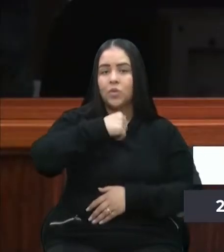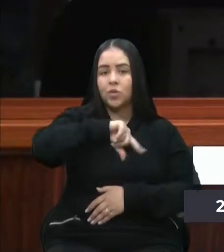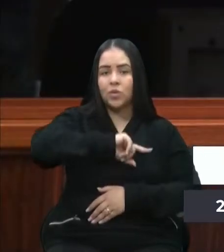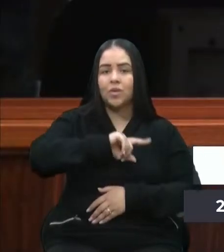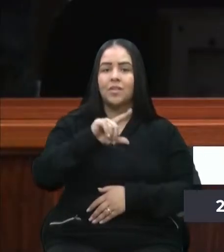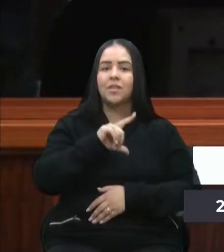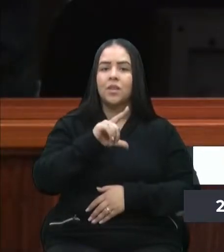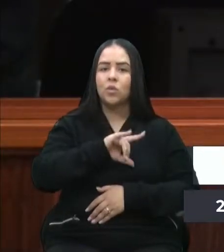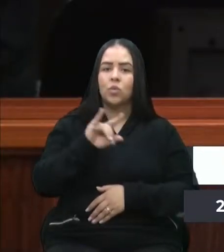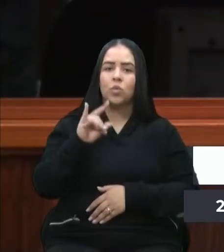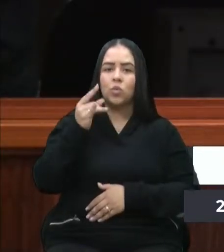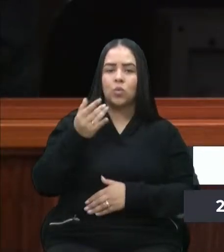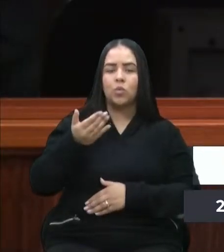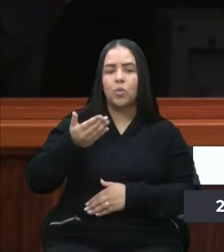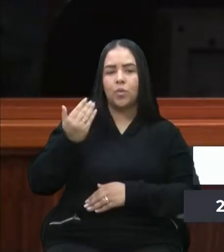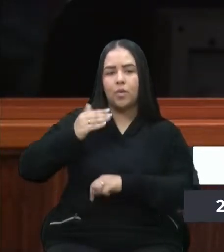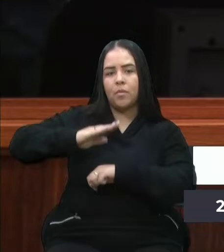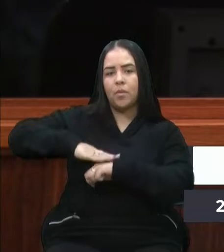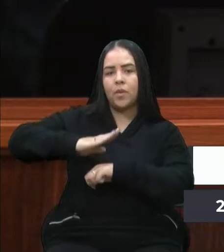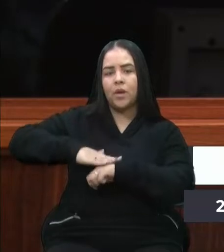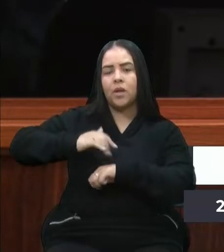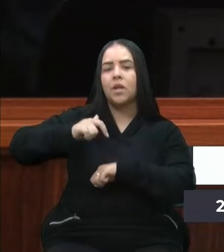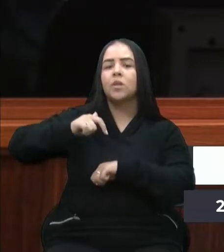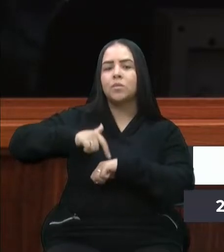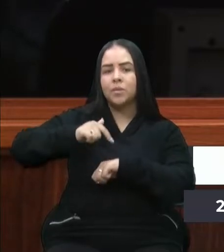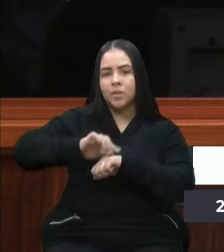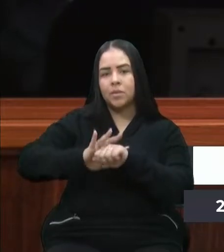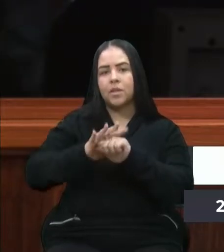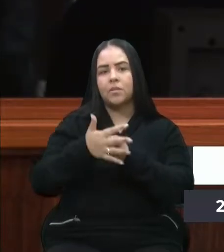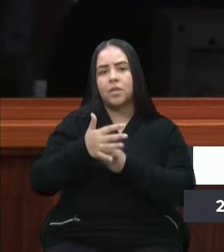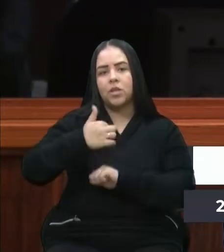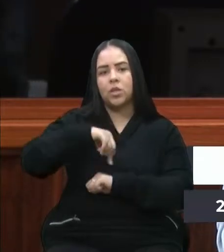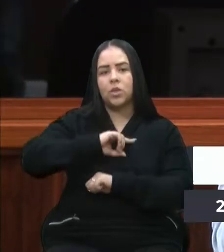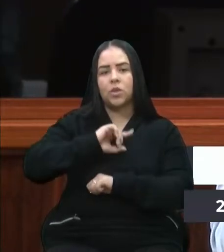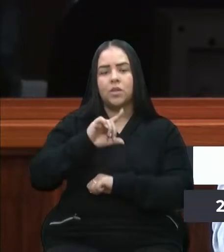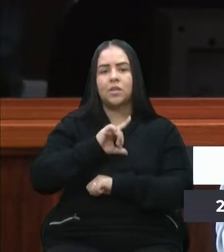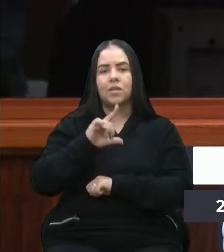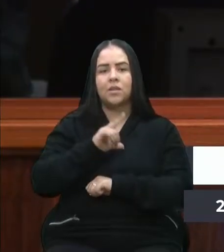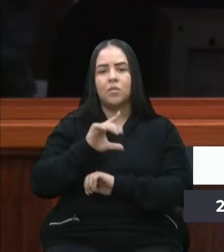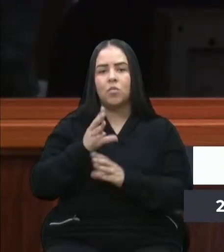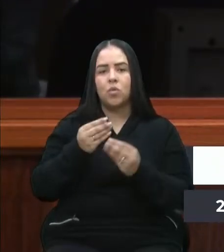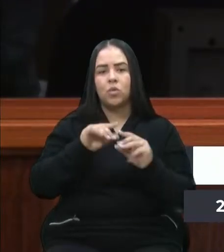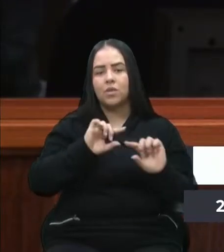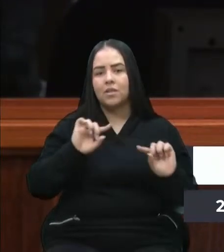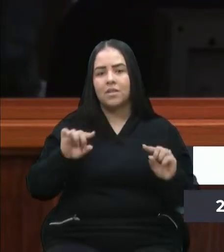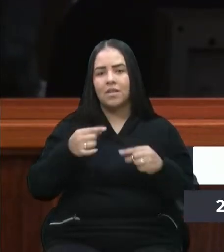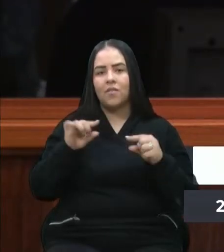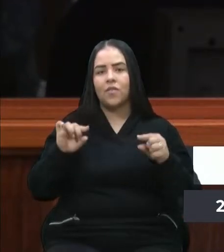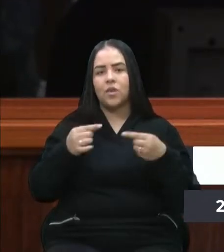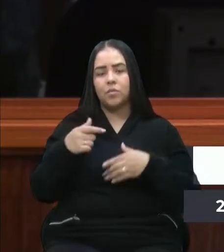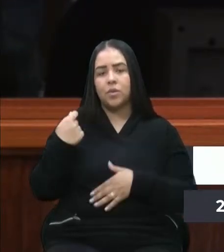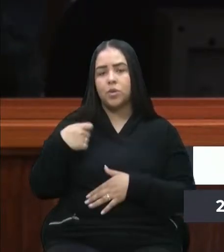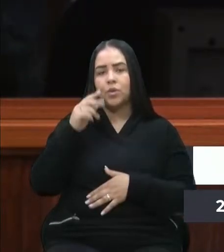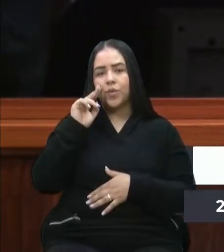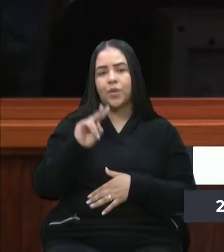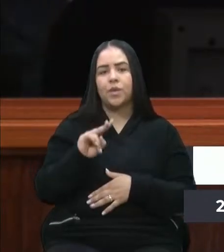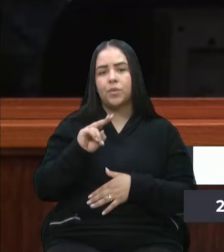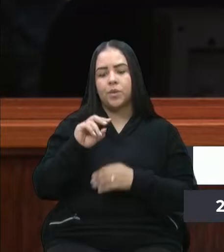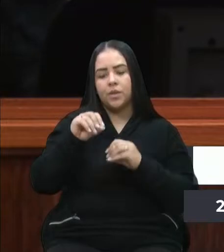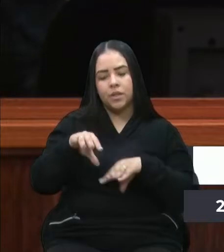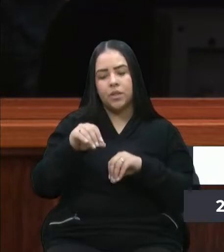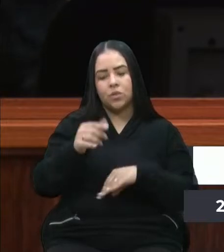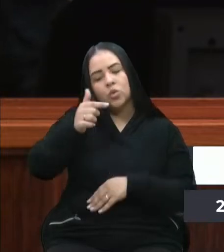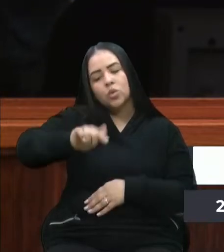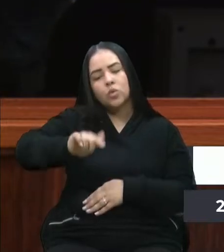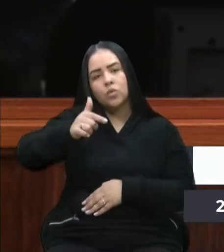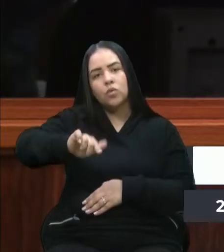último período, no momento da pandemia, onde a gente teve tantos desafios, teve que ver a educação se